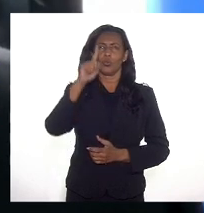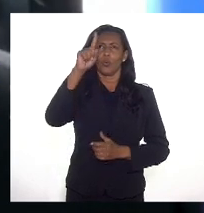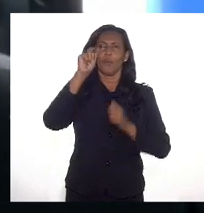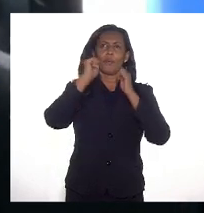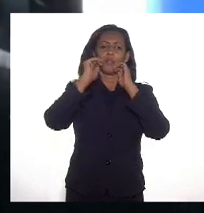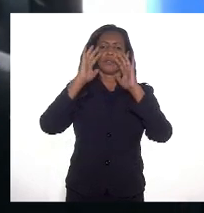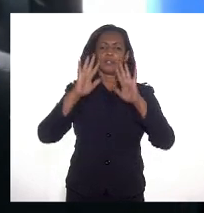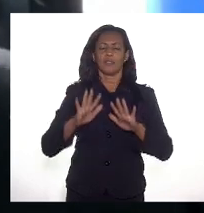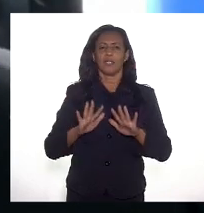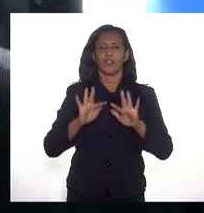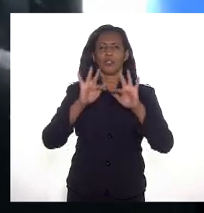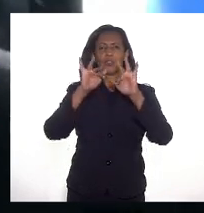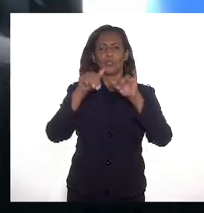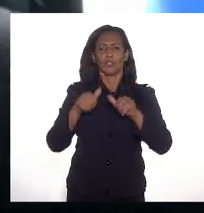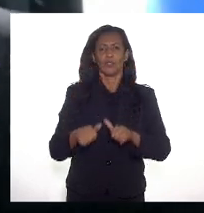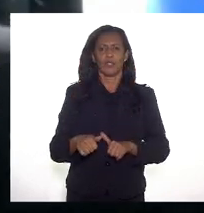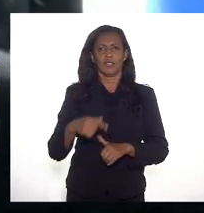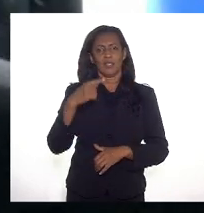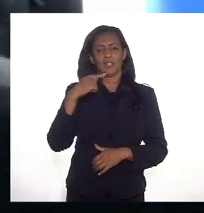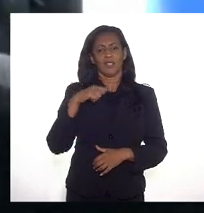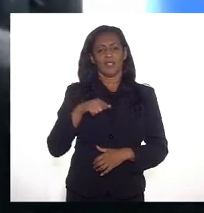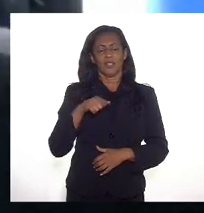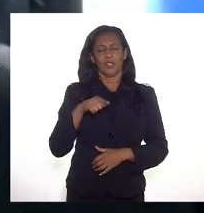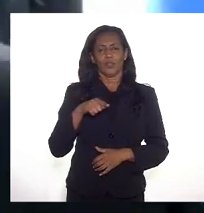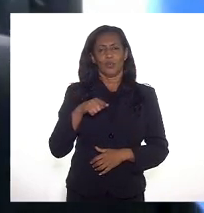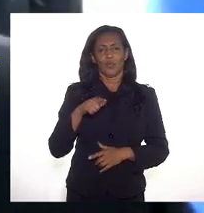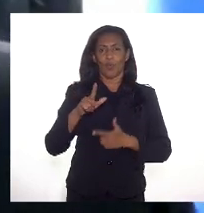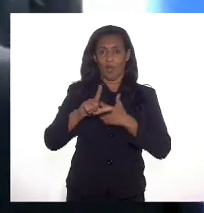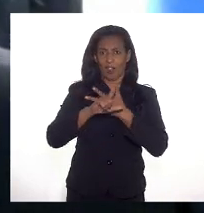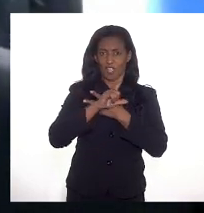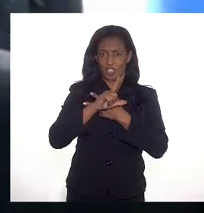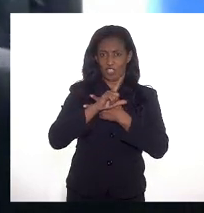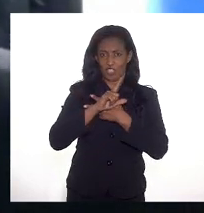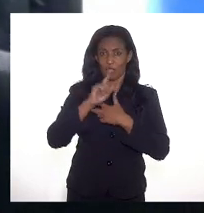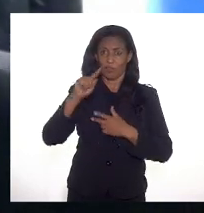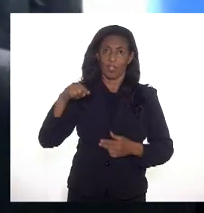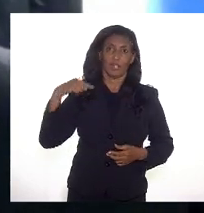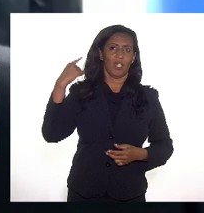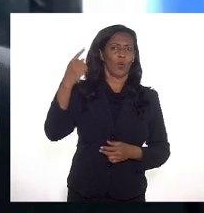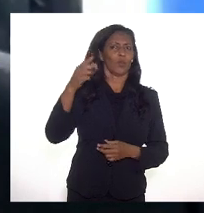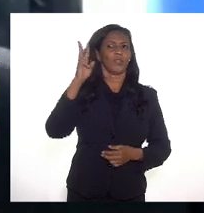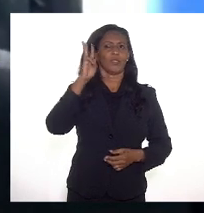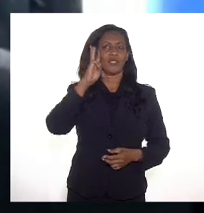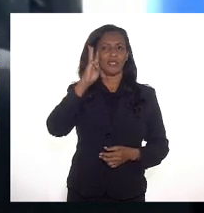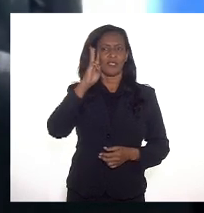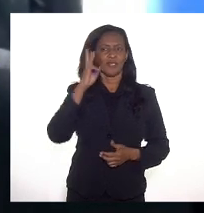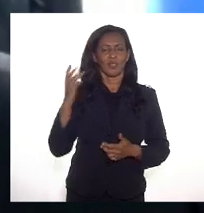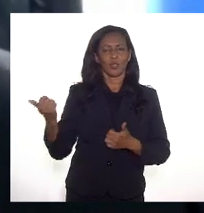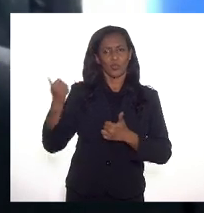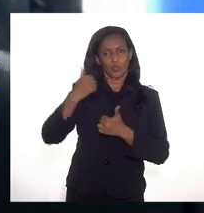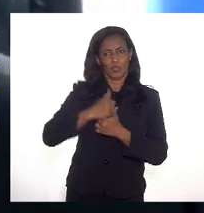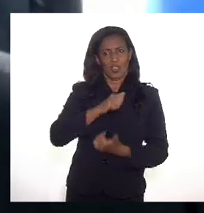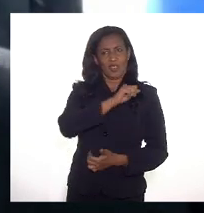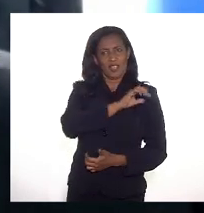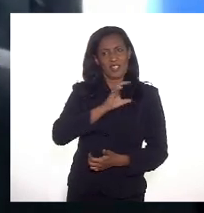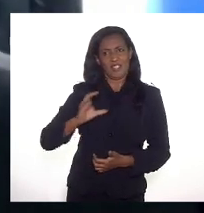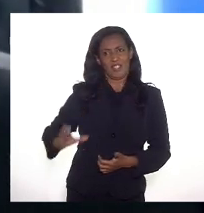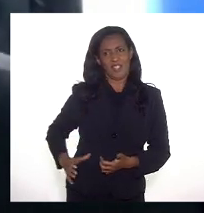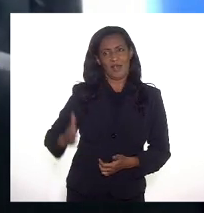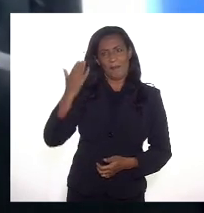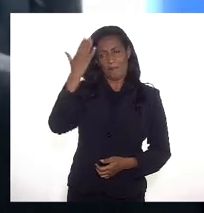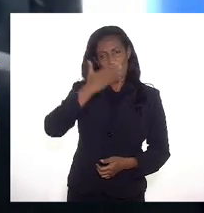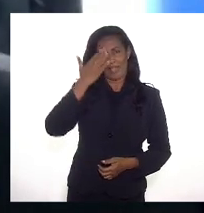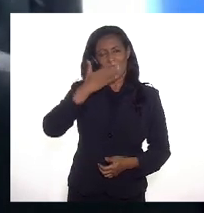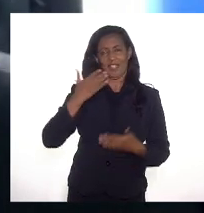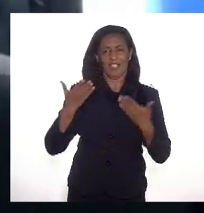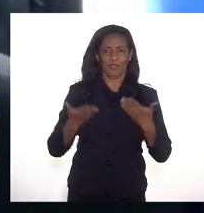Deus, terminamos a nossa semana no Legislativo e, na próxima terça-feira, o nosso presidente André Ciliano já estará